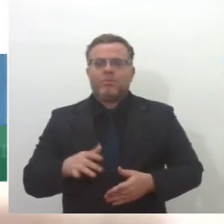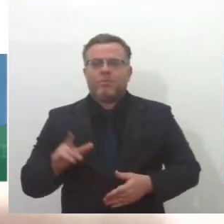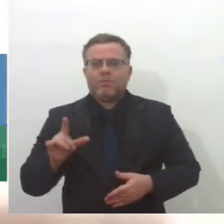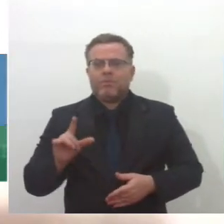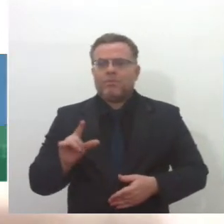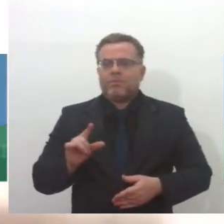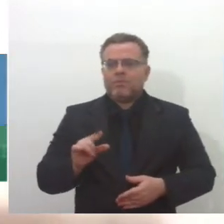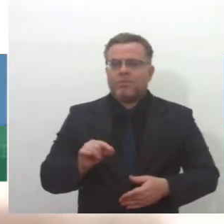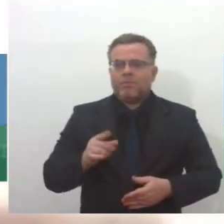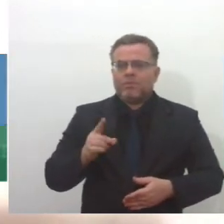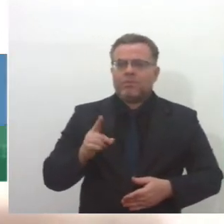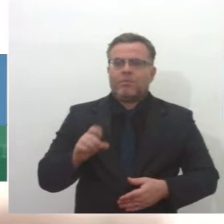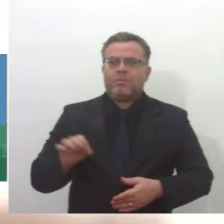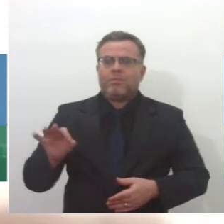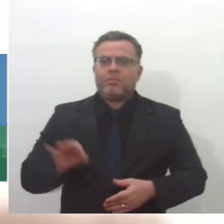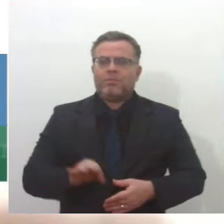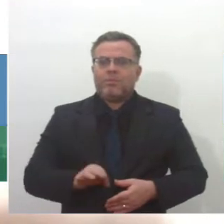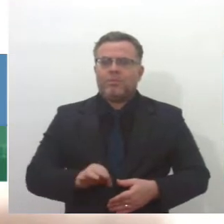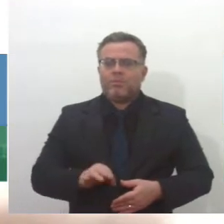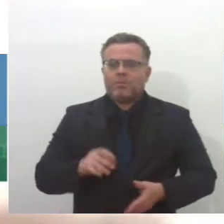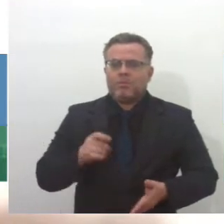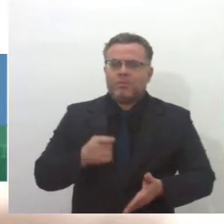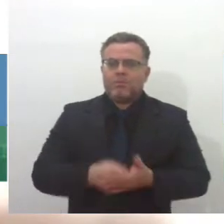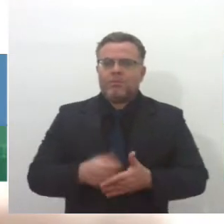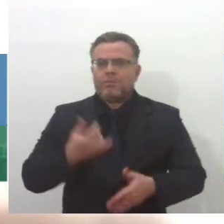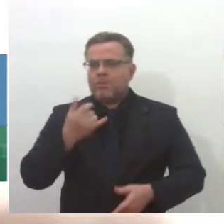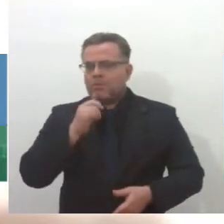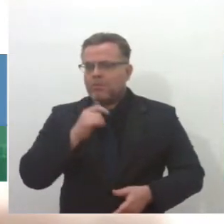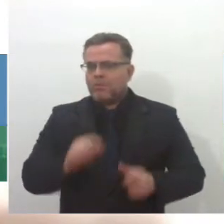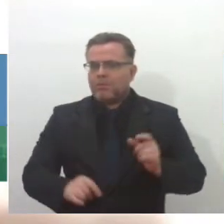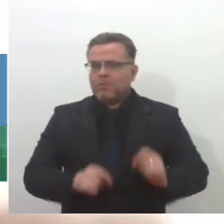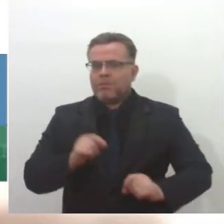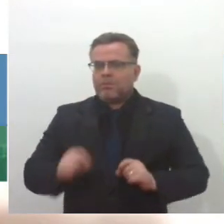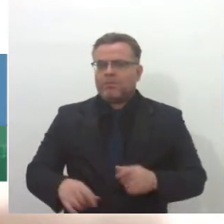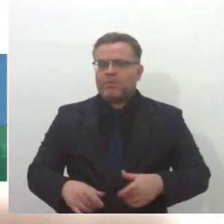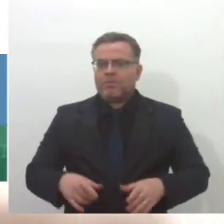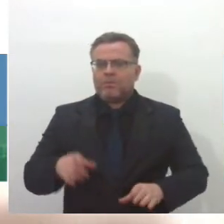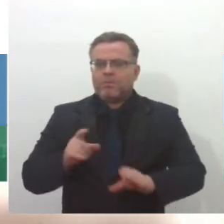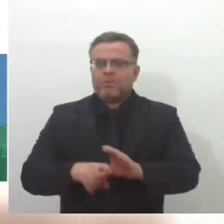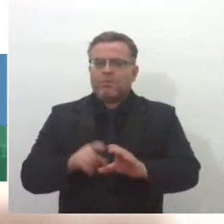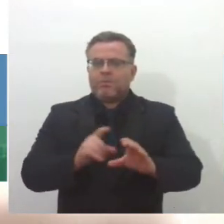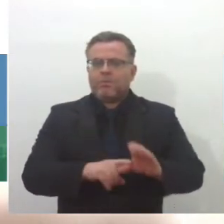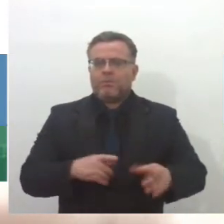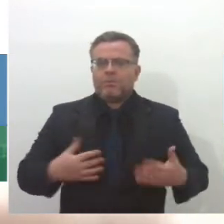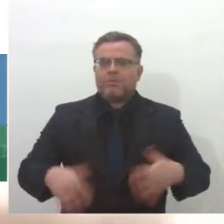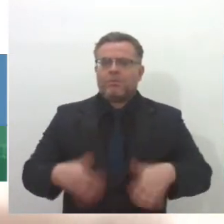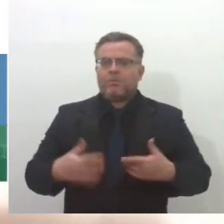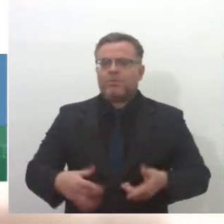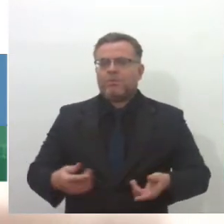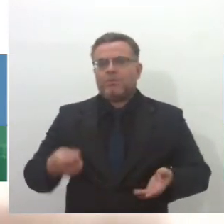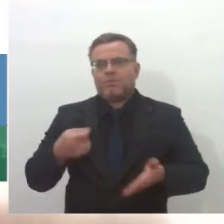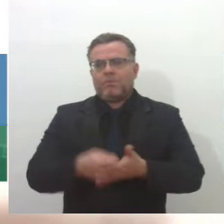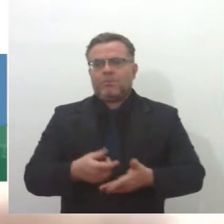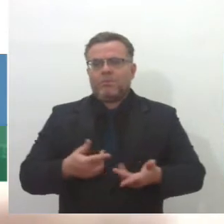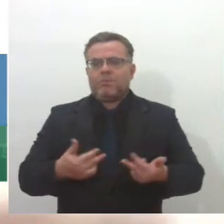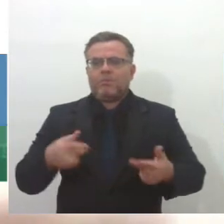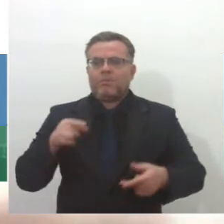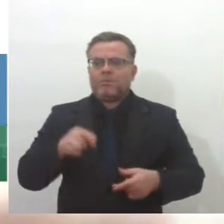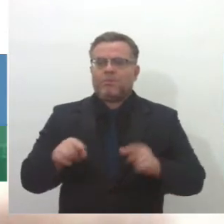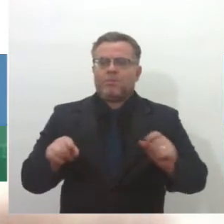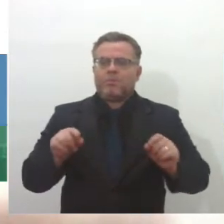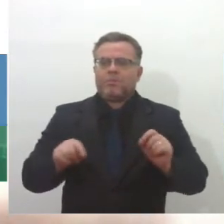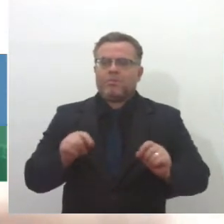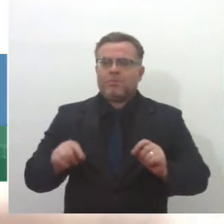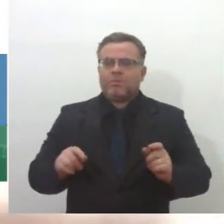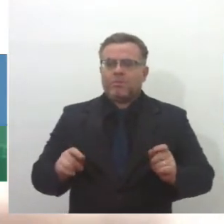10% na conta de energia relativa a esse crédito, que tem que ser revertido ao consumidor final. Para tentar mais